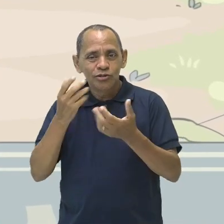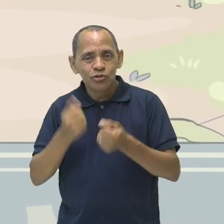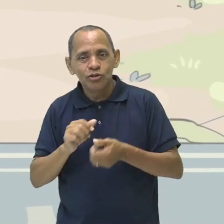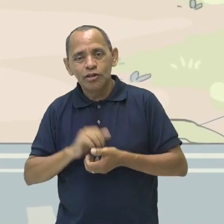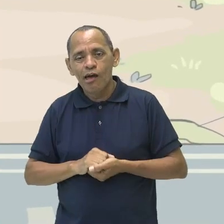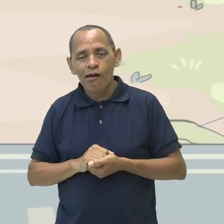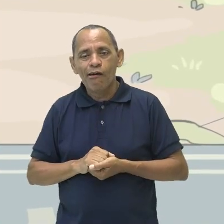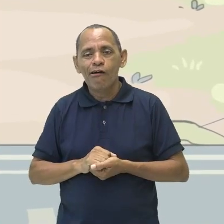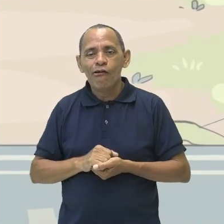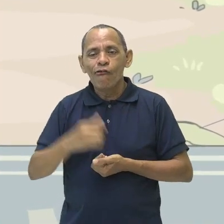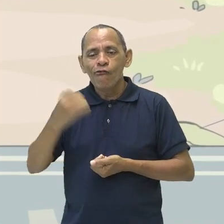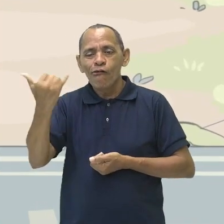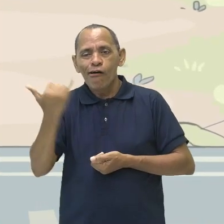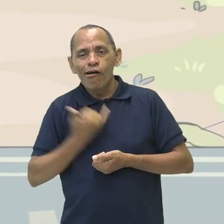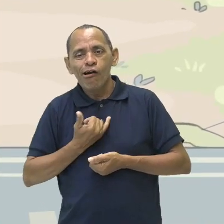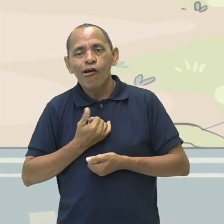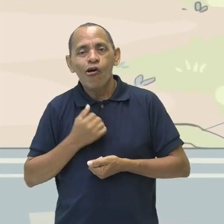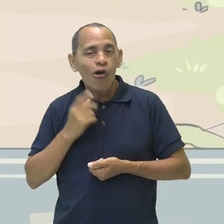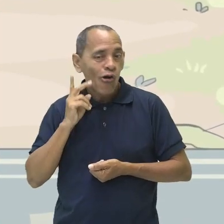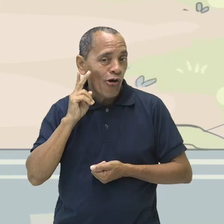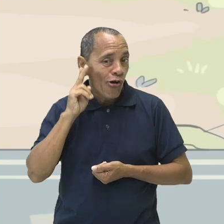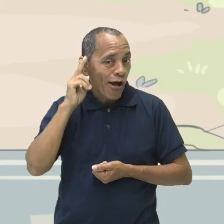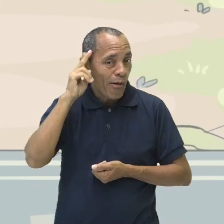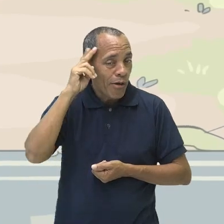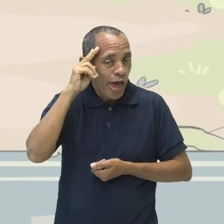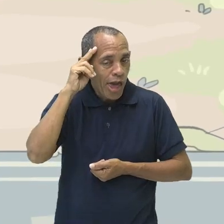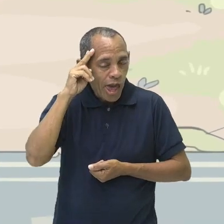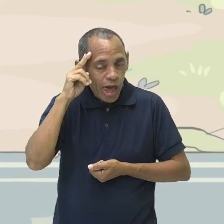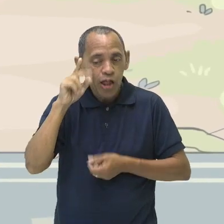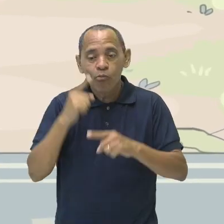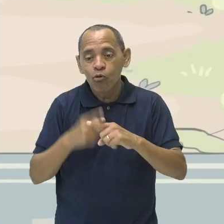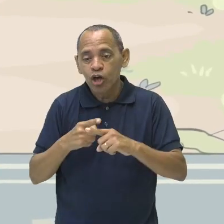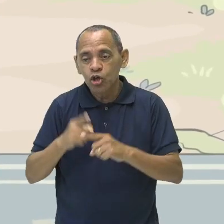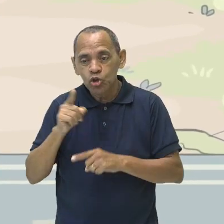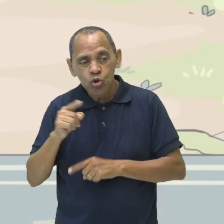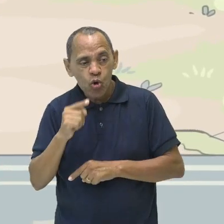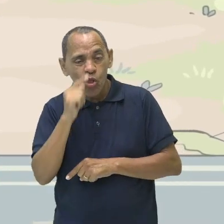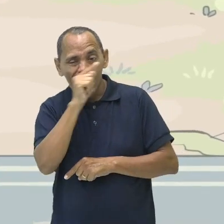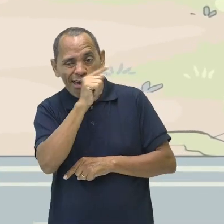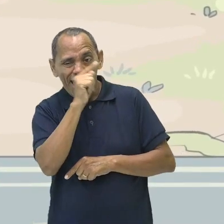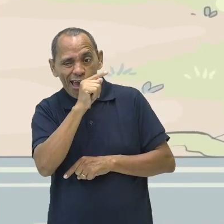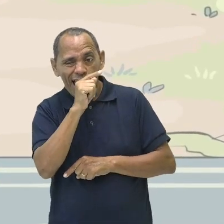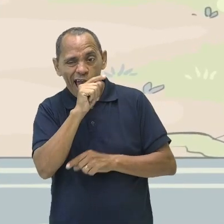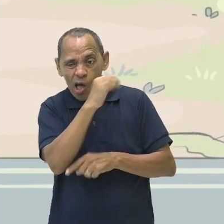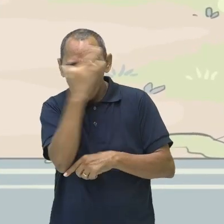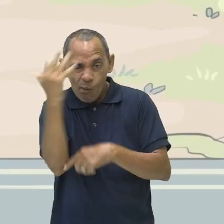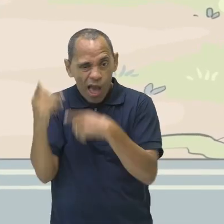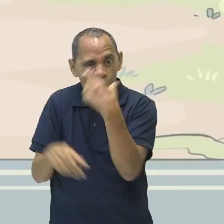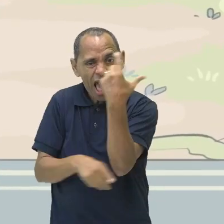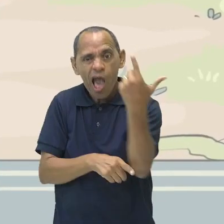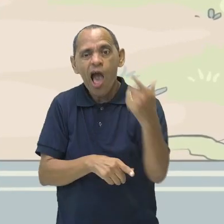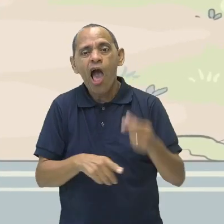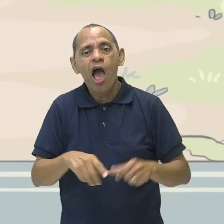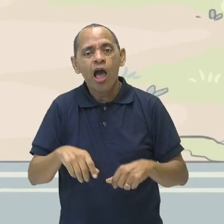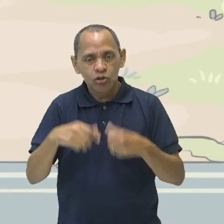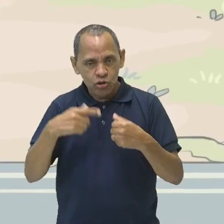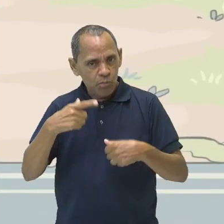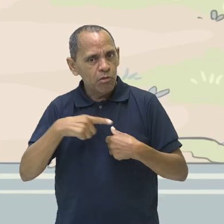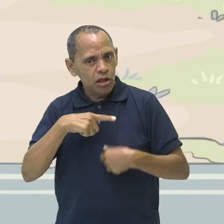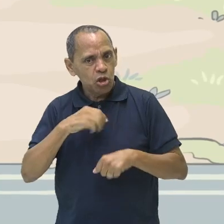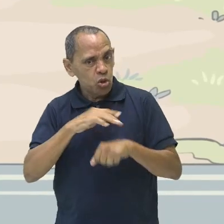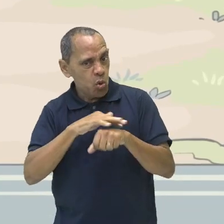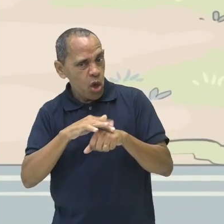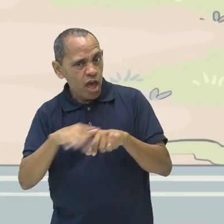cabelo, que tu veio lá do mato. Deve ter malária ou dengue escondida aí nesse pelo.